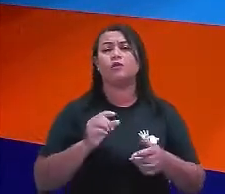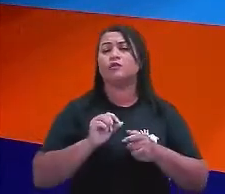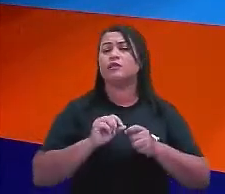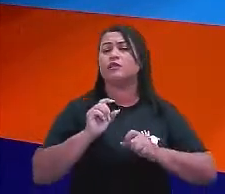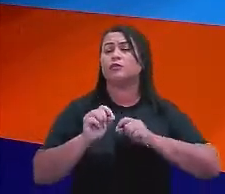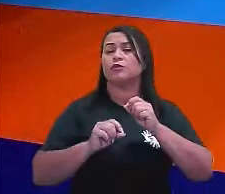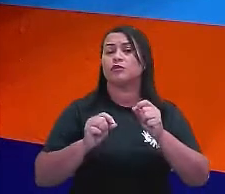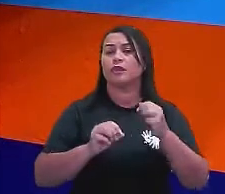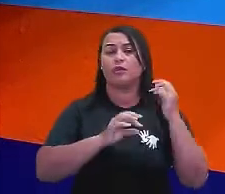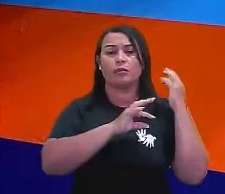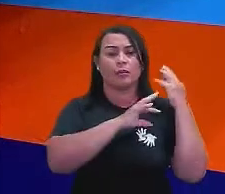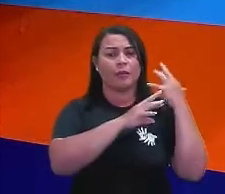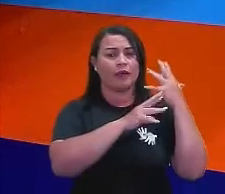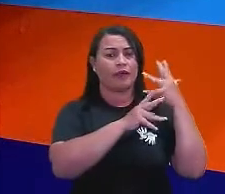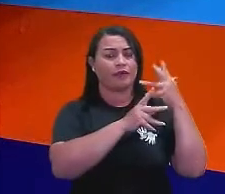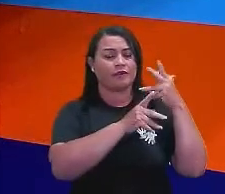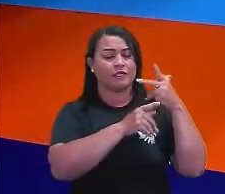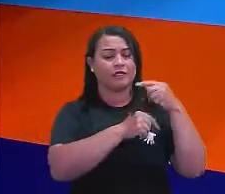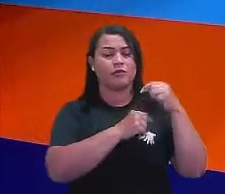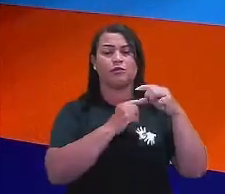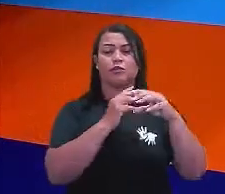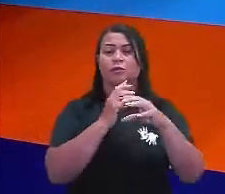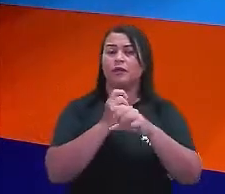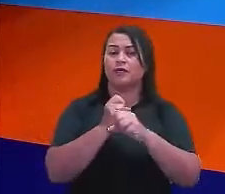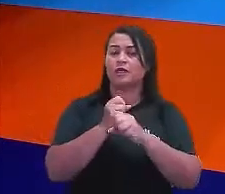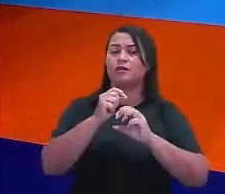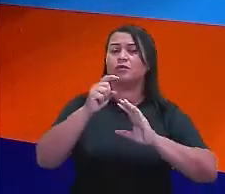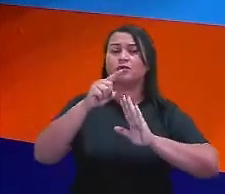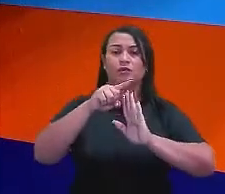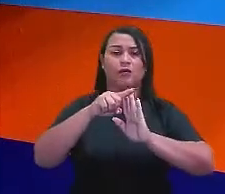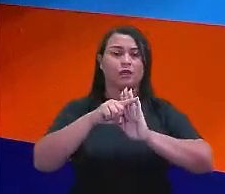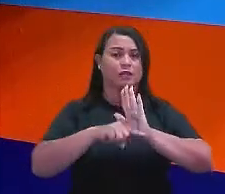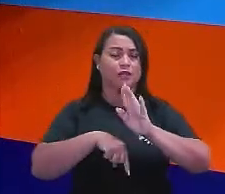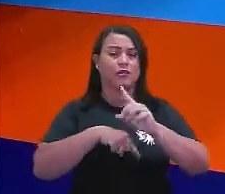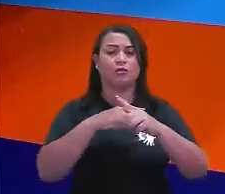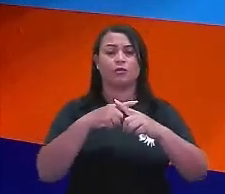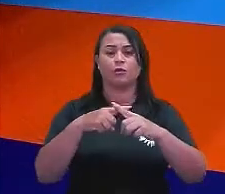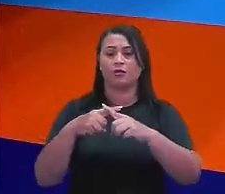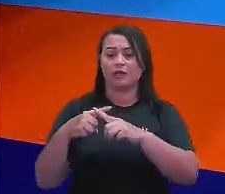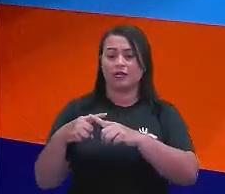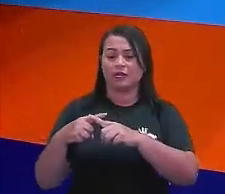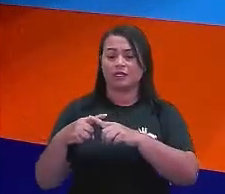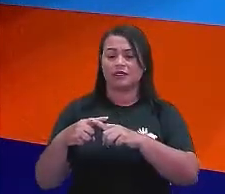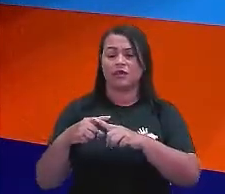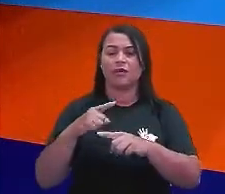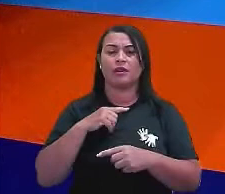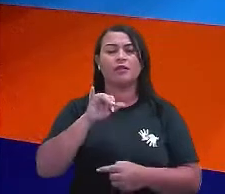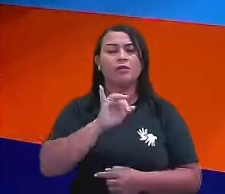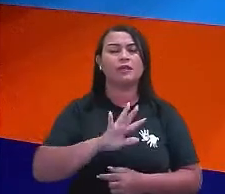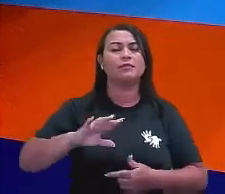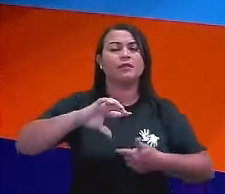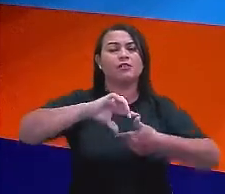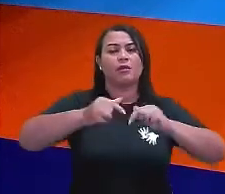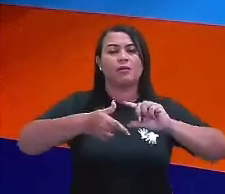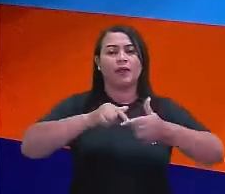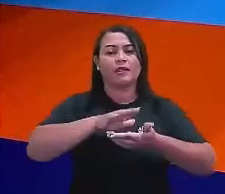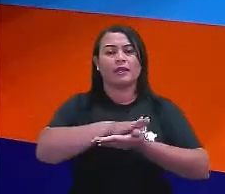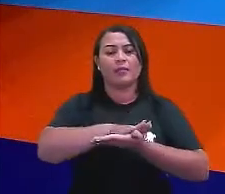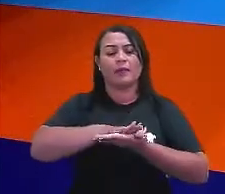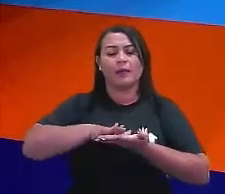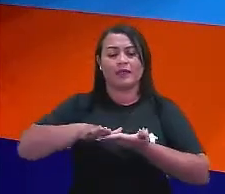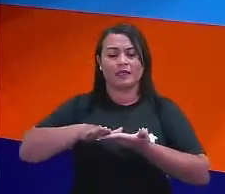Nós fizemos uma revisão sobre adição, subtração, multiplicação e as figuras geométricas planas, tá